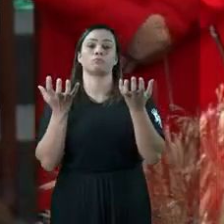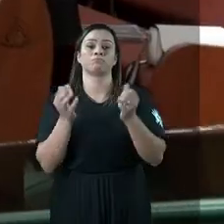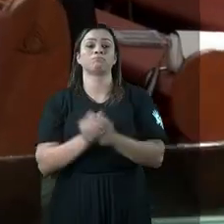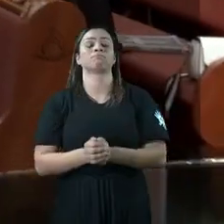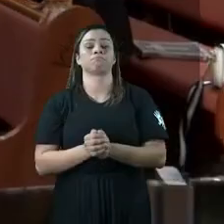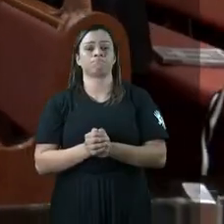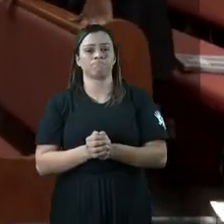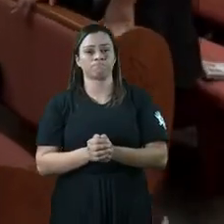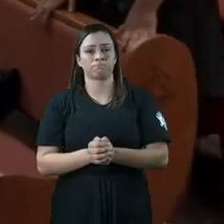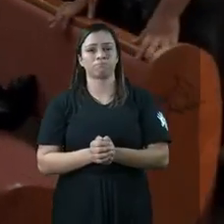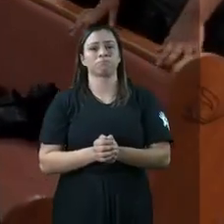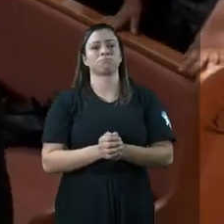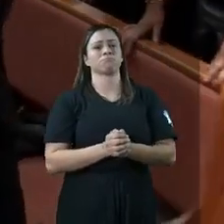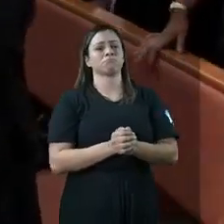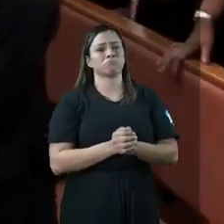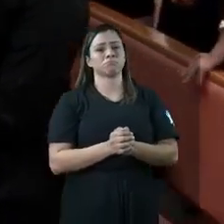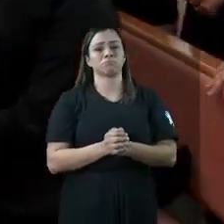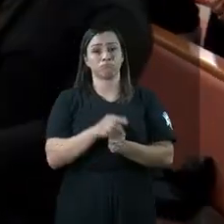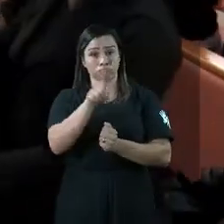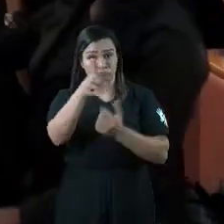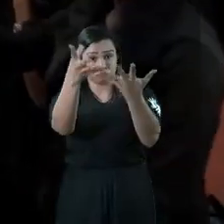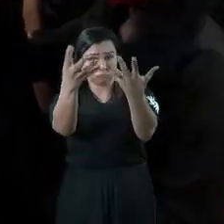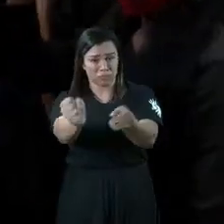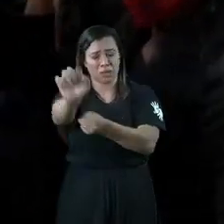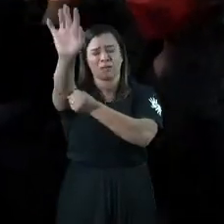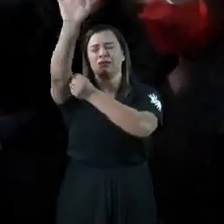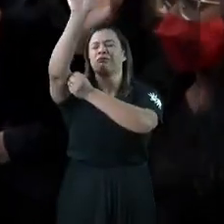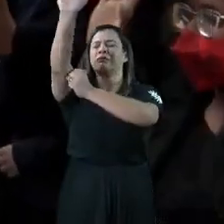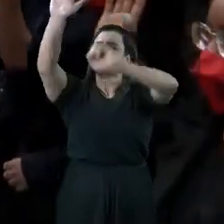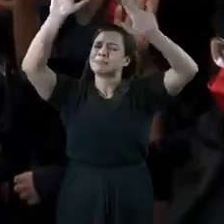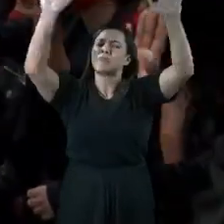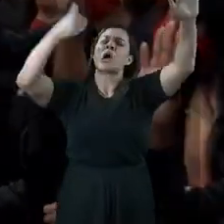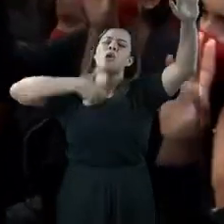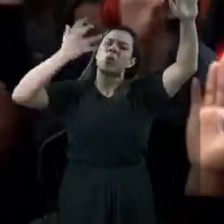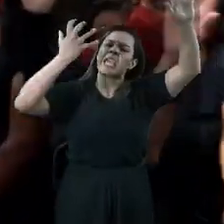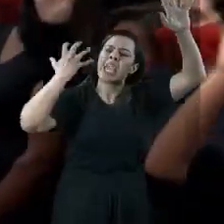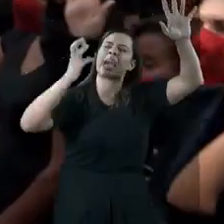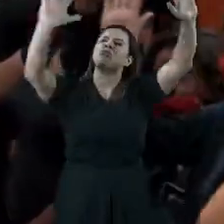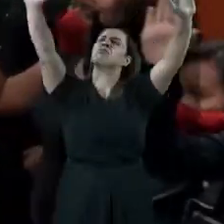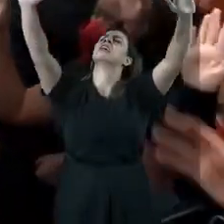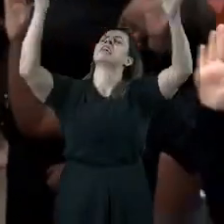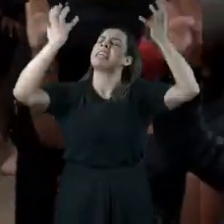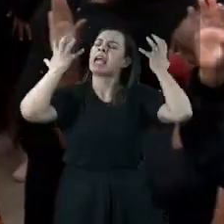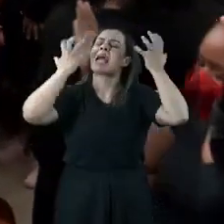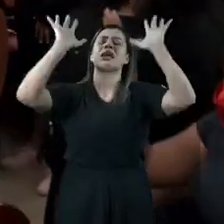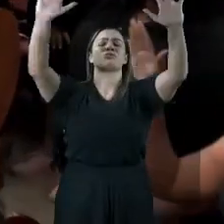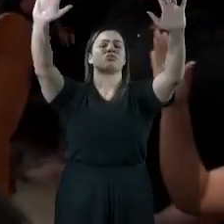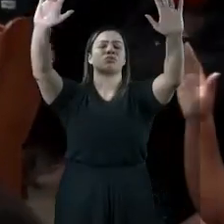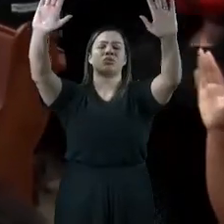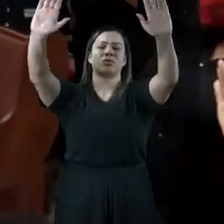Levante a mão direita só para quem vai escancarar as portas para ele entrar na sua vida, te trazer uma experiência nova.